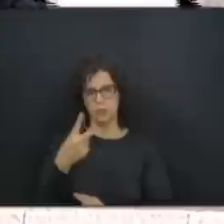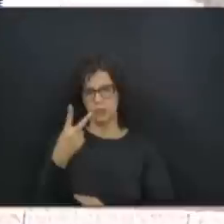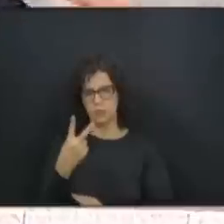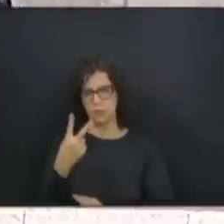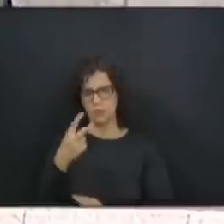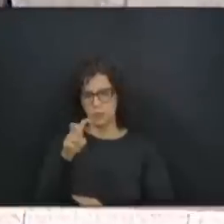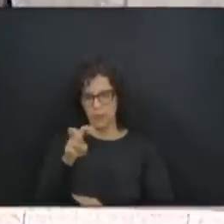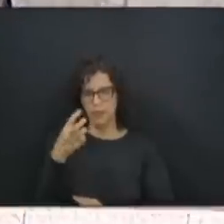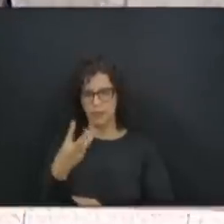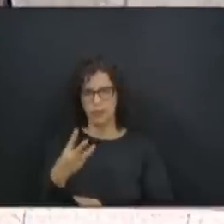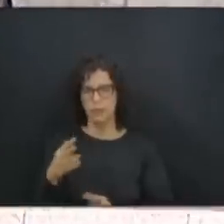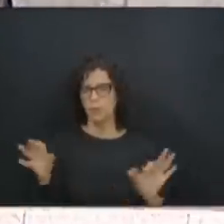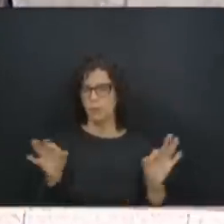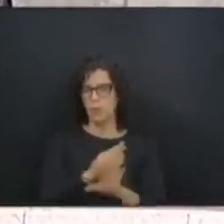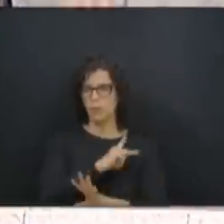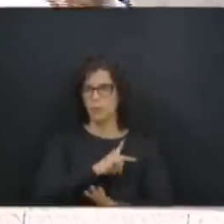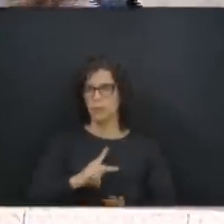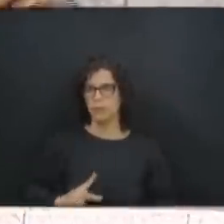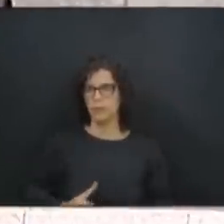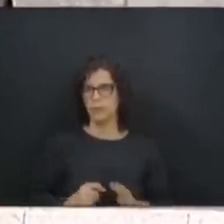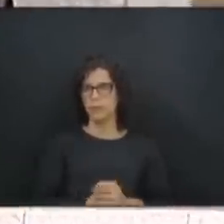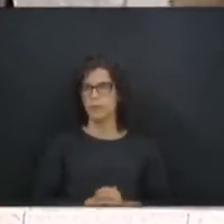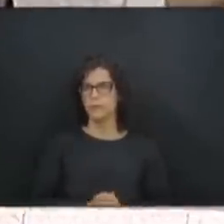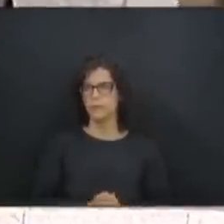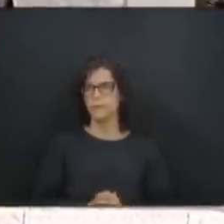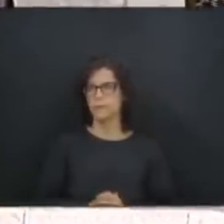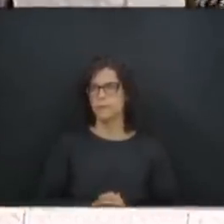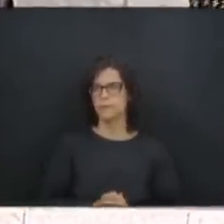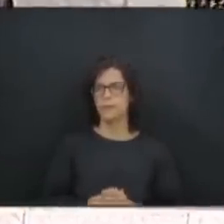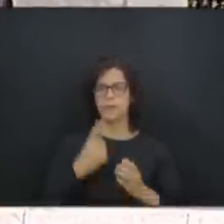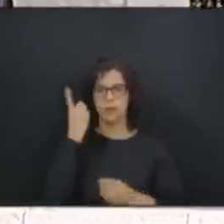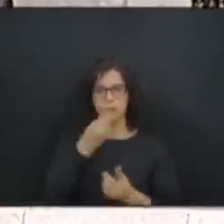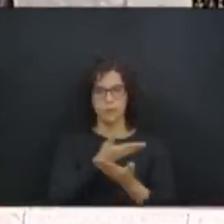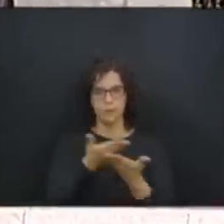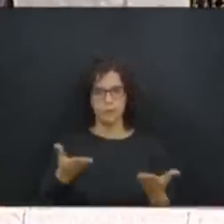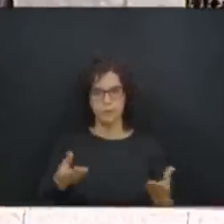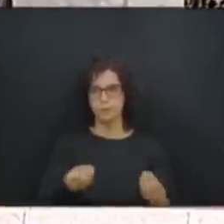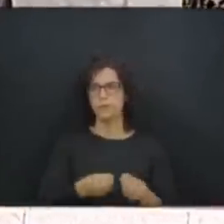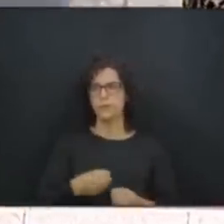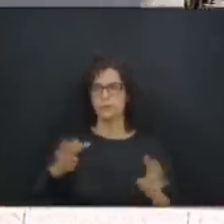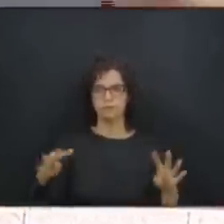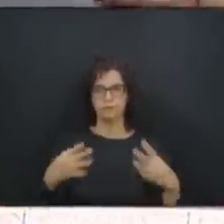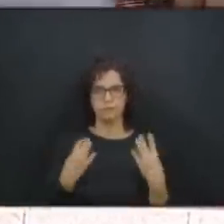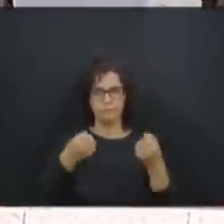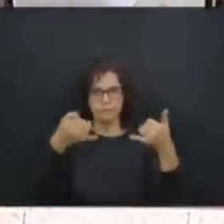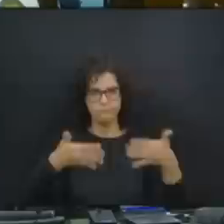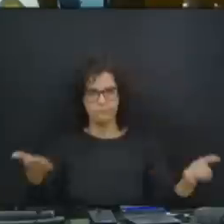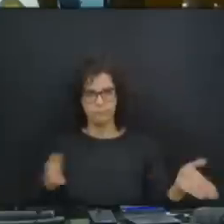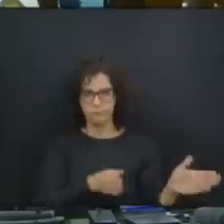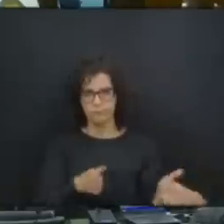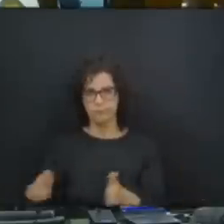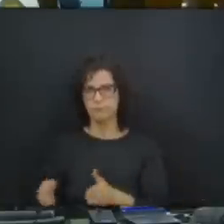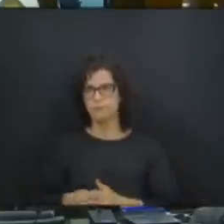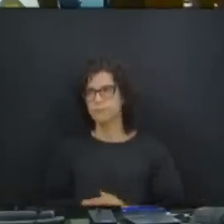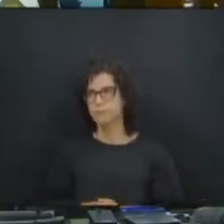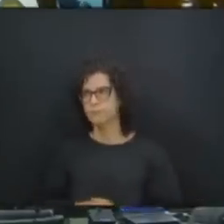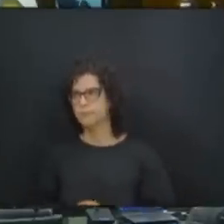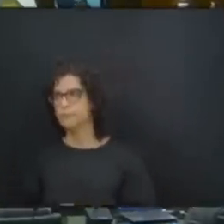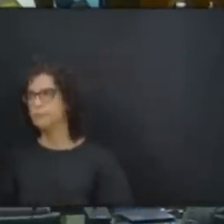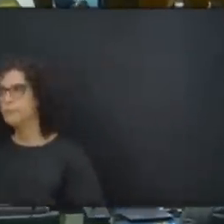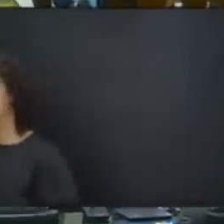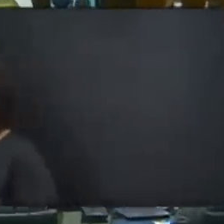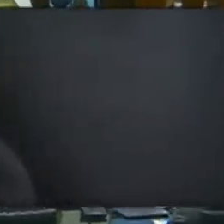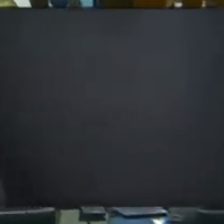153 era esse o senhor presidente senhoras deputadas e deputados próximos para o presidente do momento